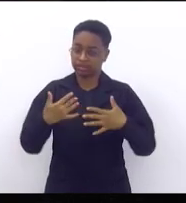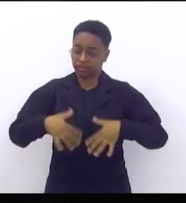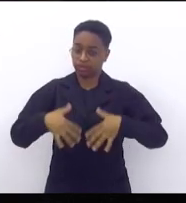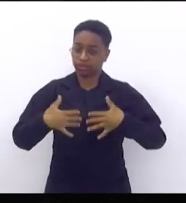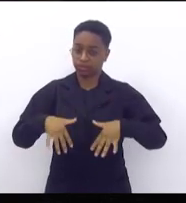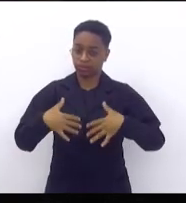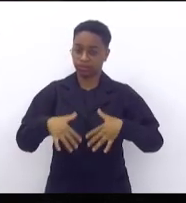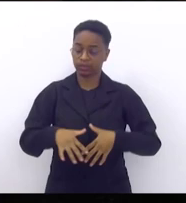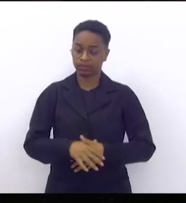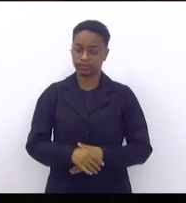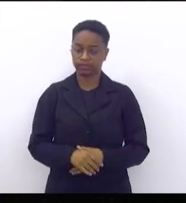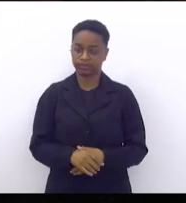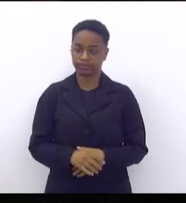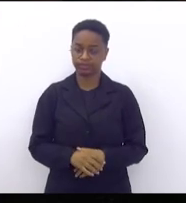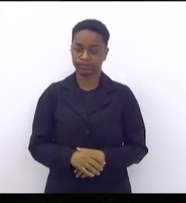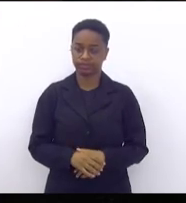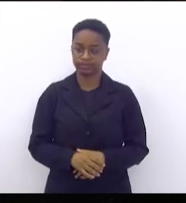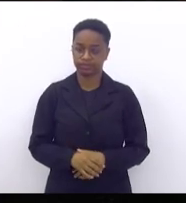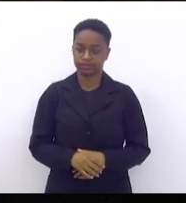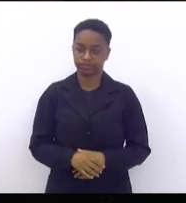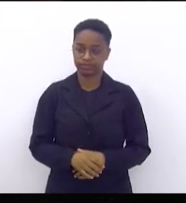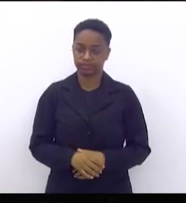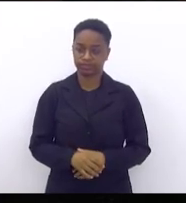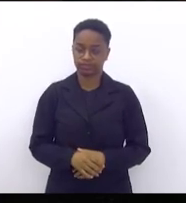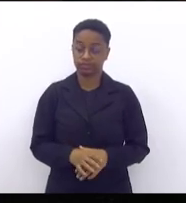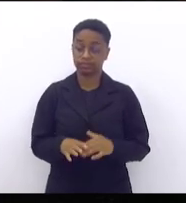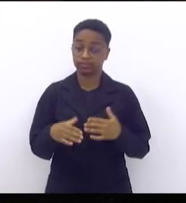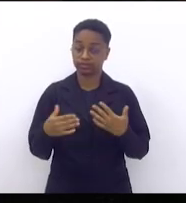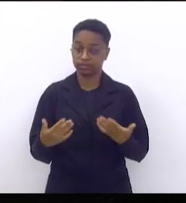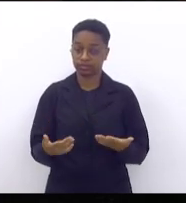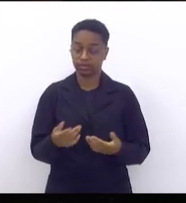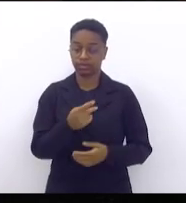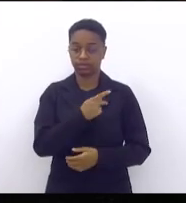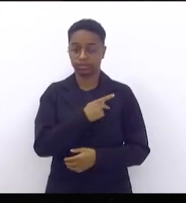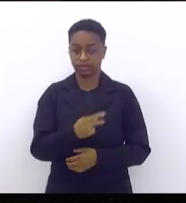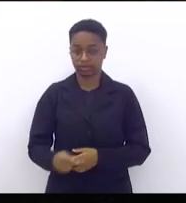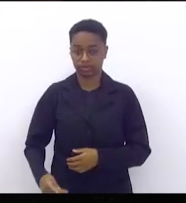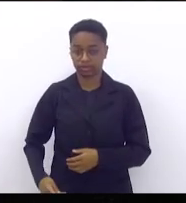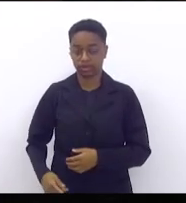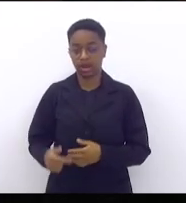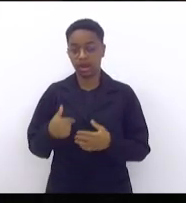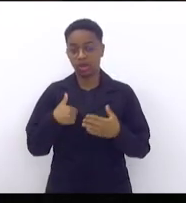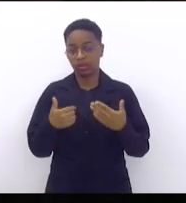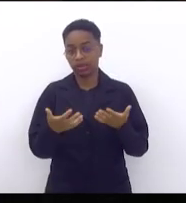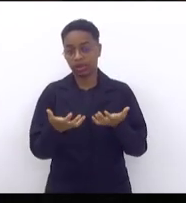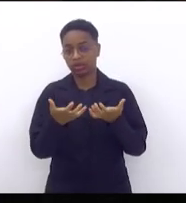aterradores. Então, senhor presidente, eu queria, inicialmente,